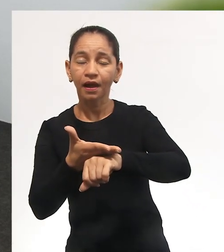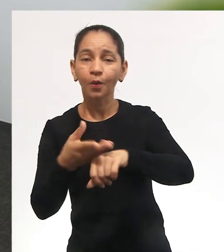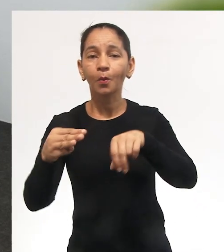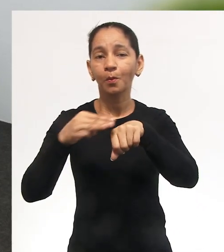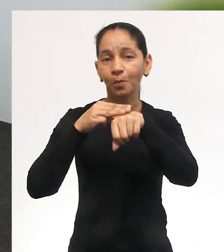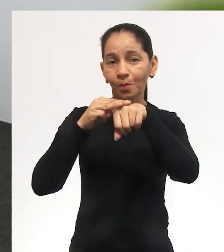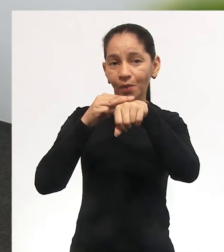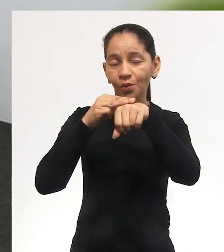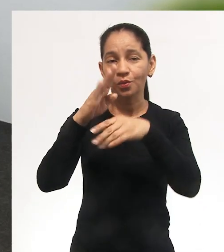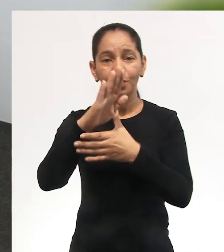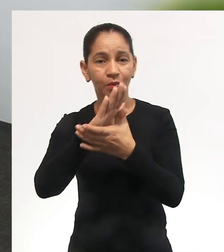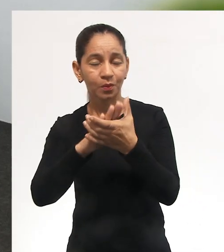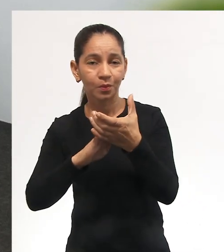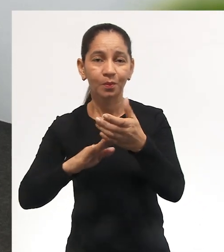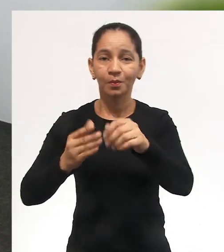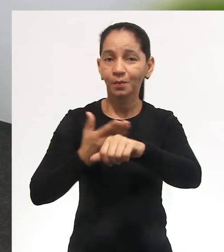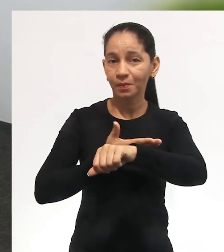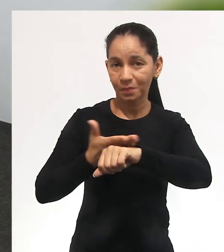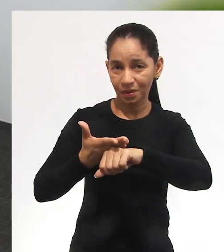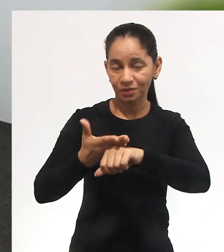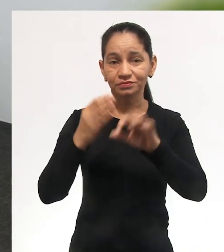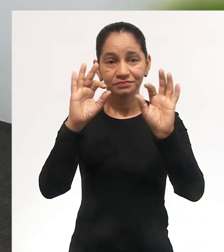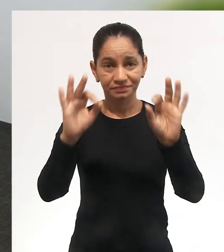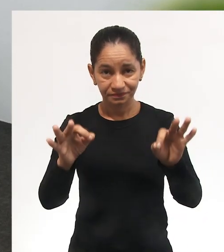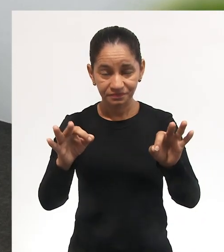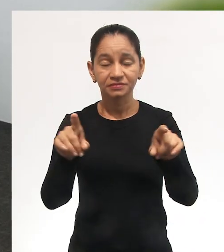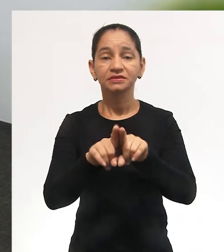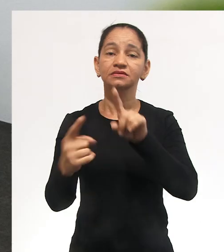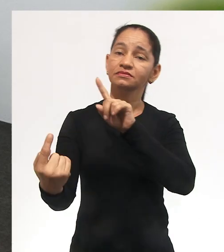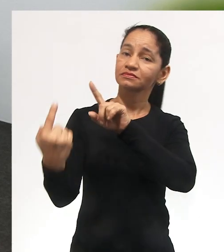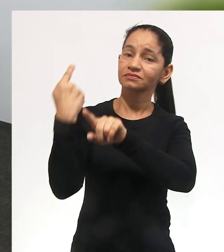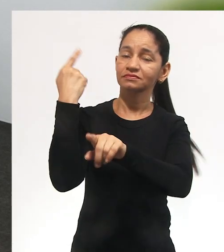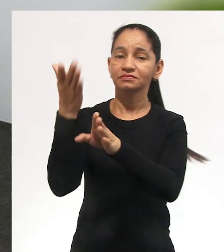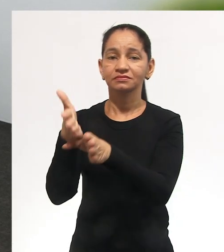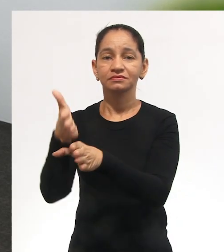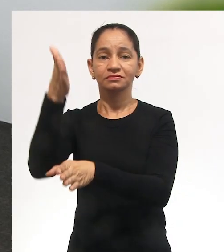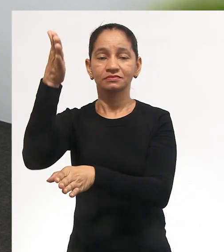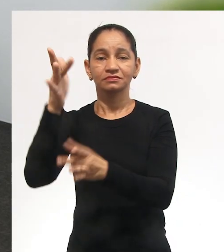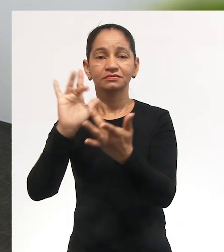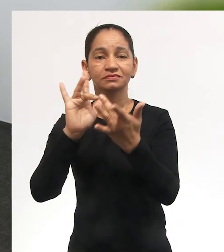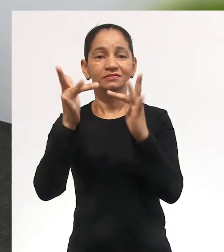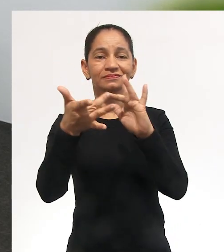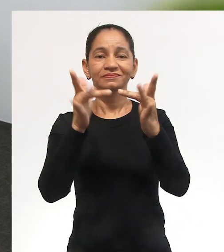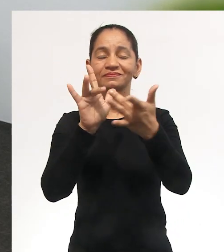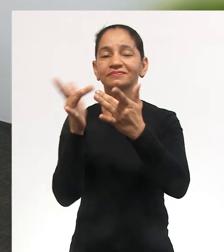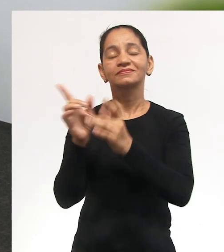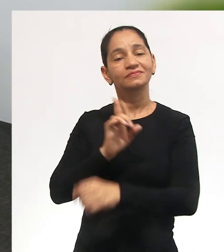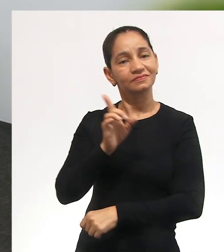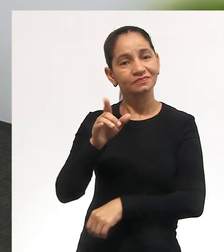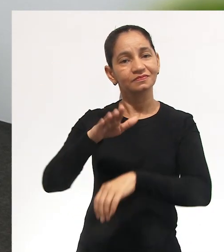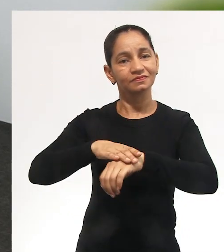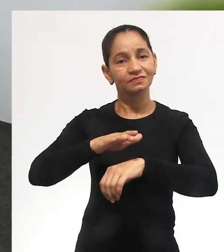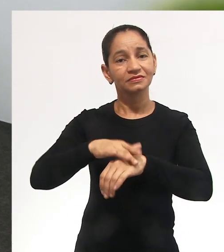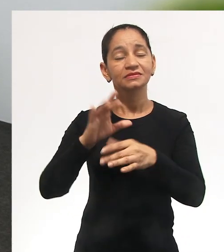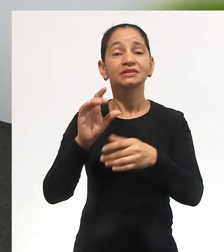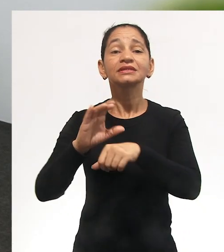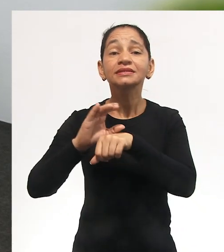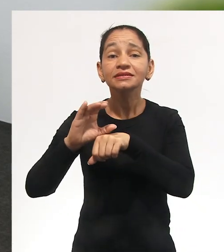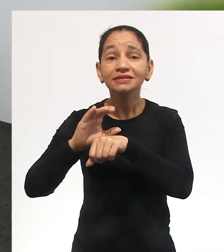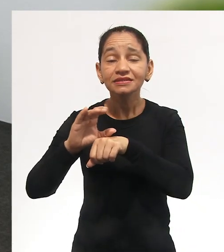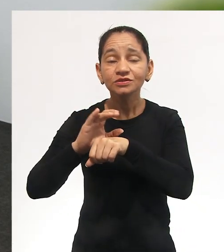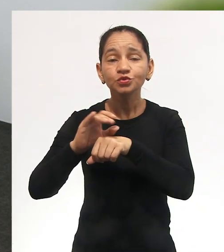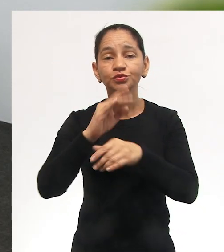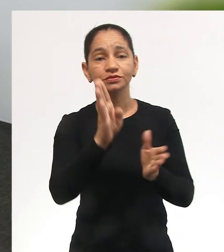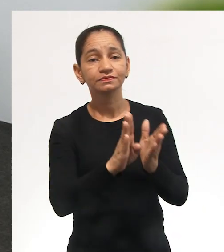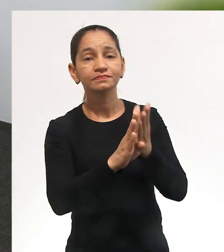uma sandália branca. Ao fundo nós temos uma parede branca com pontos interconectados na cor cinza